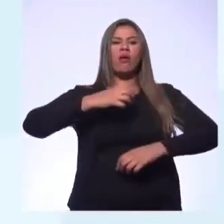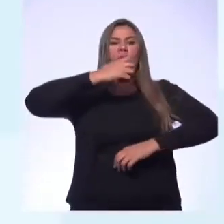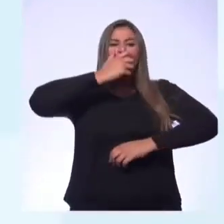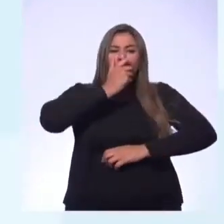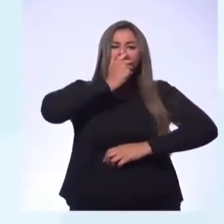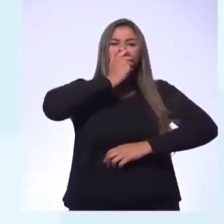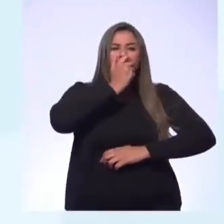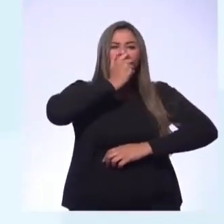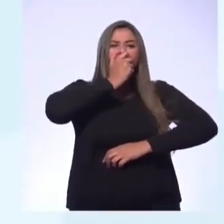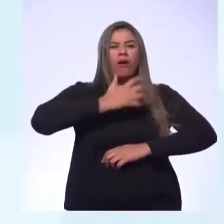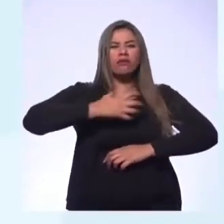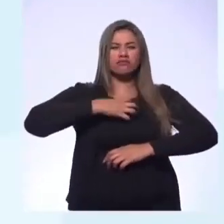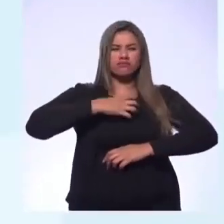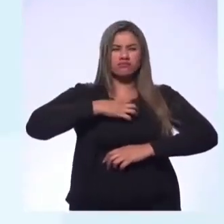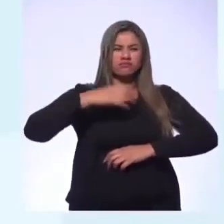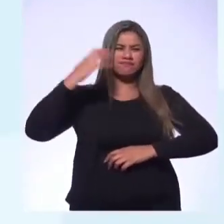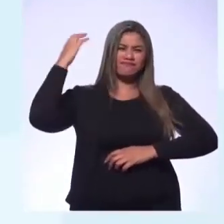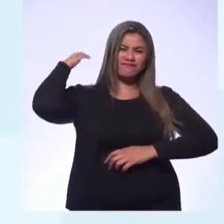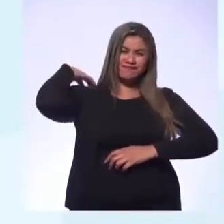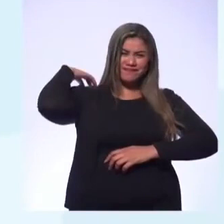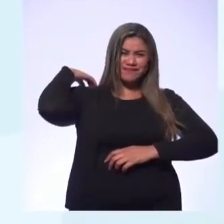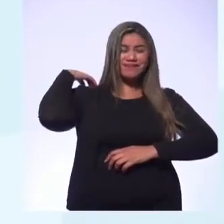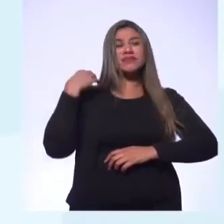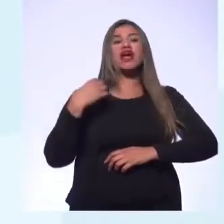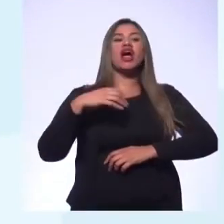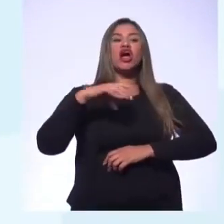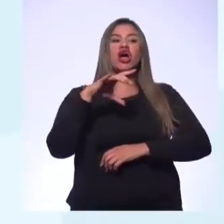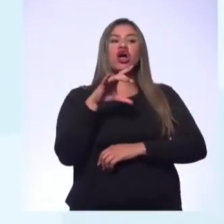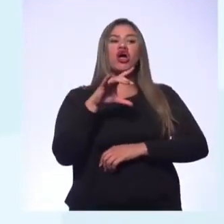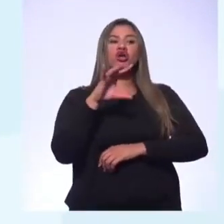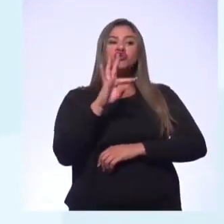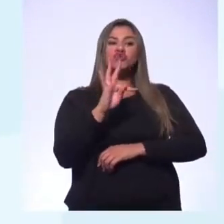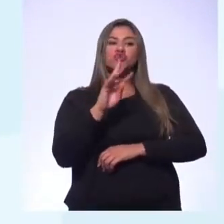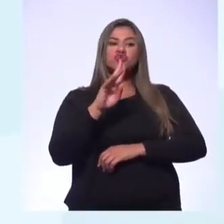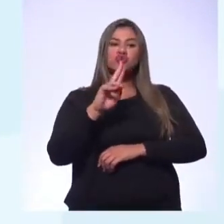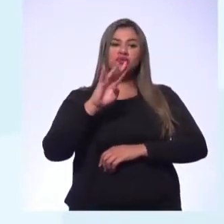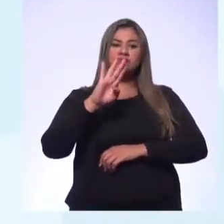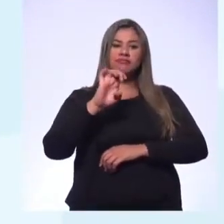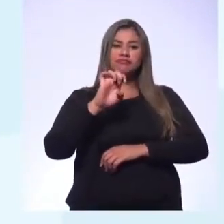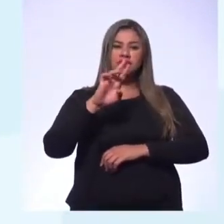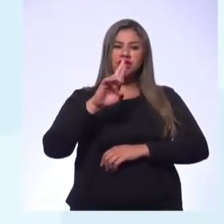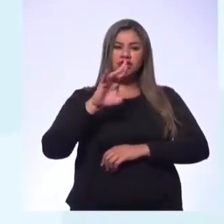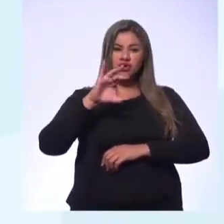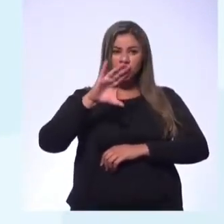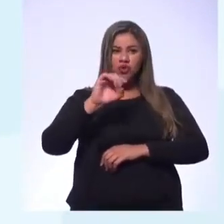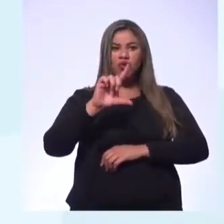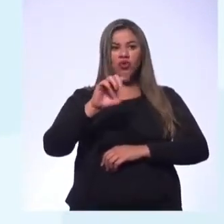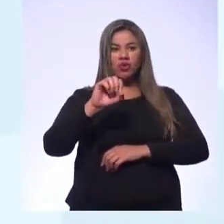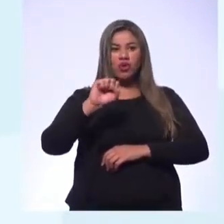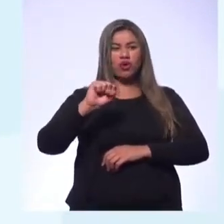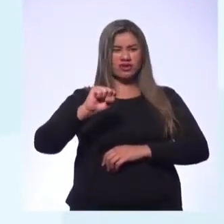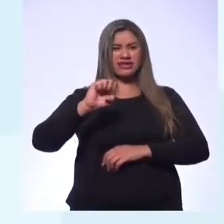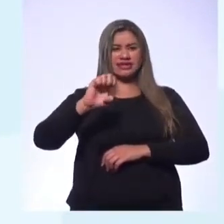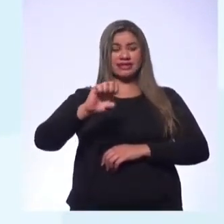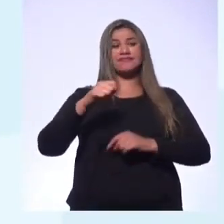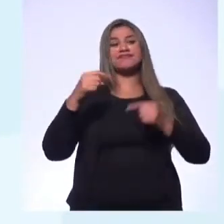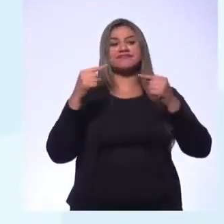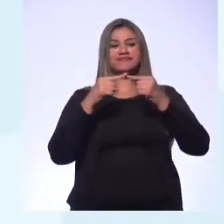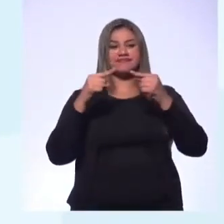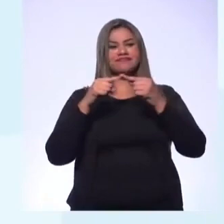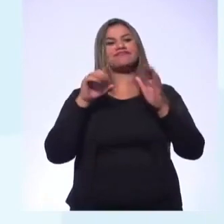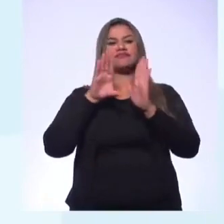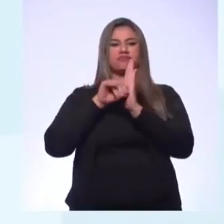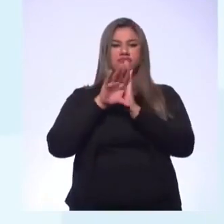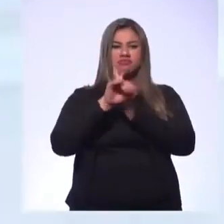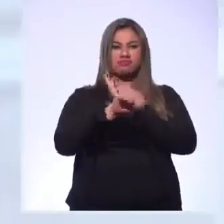é uma doença respiratória, não é uma IST, mas como eu tinha perguntado primeiro sobre qualquer doença bacteriana,